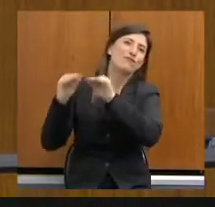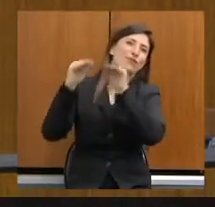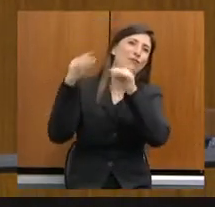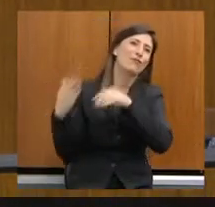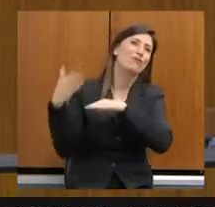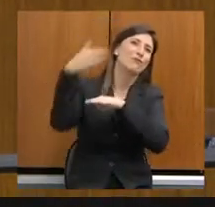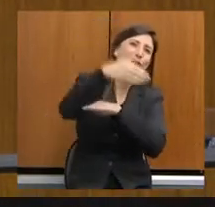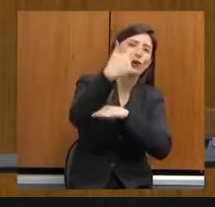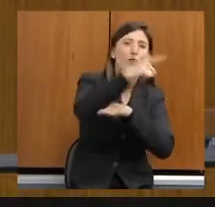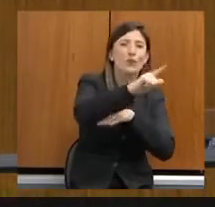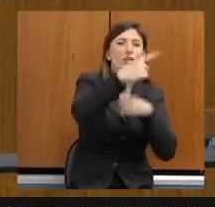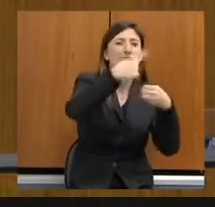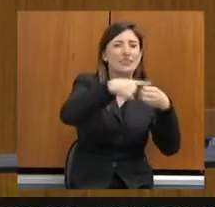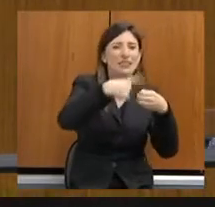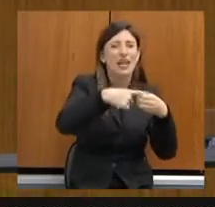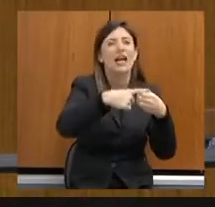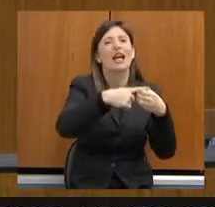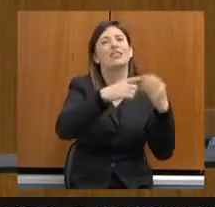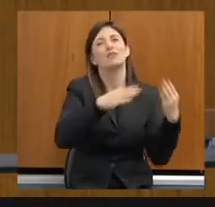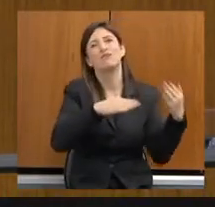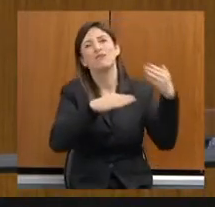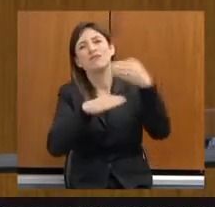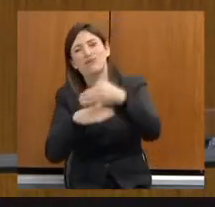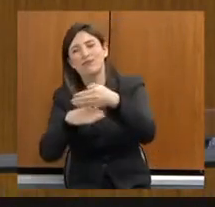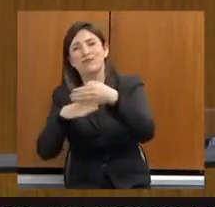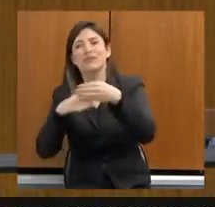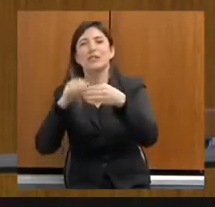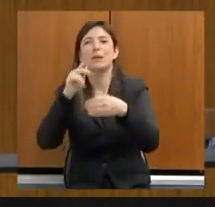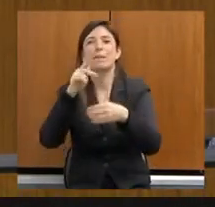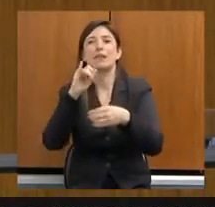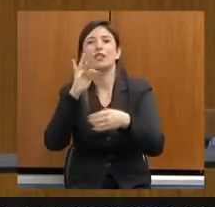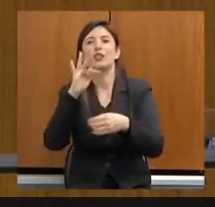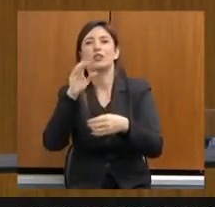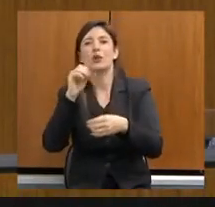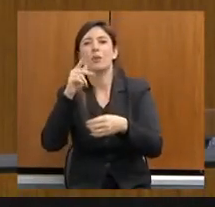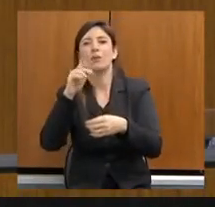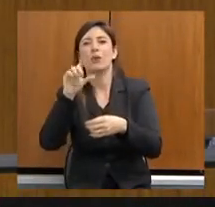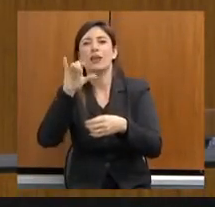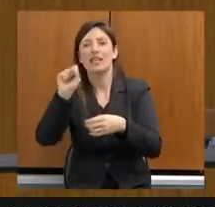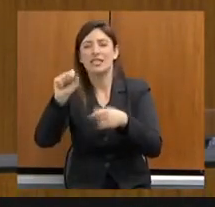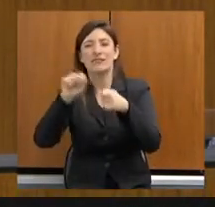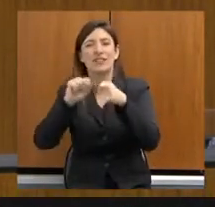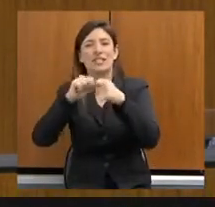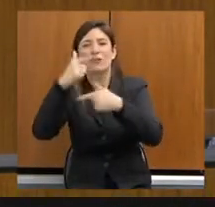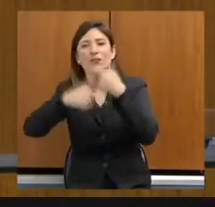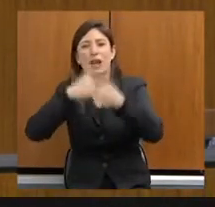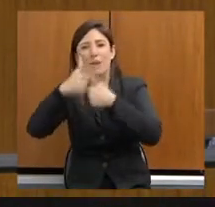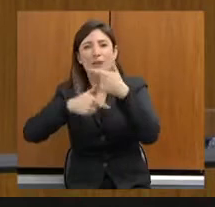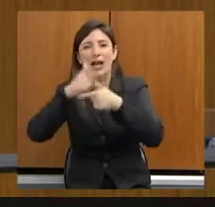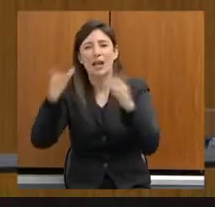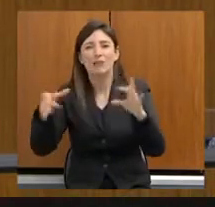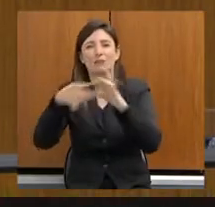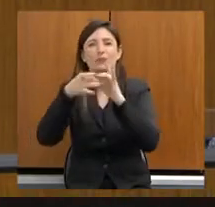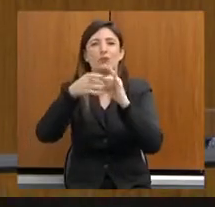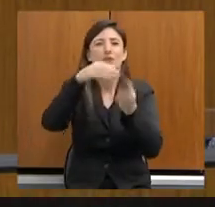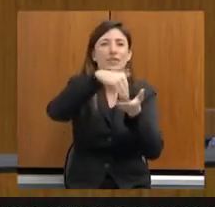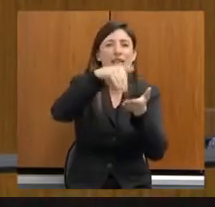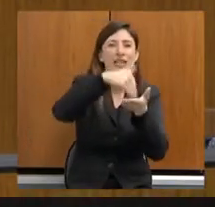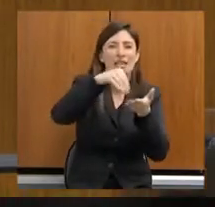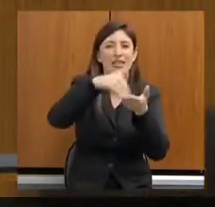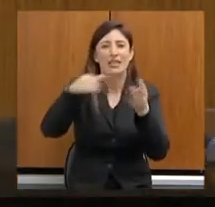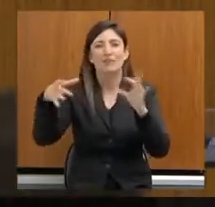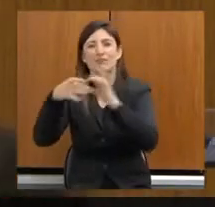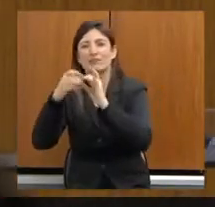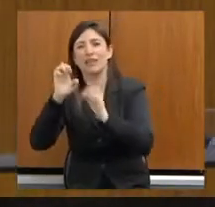na Air concluindo lá em Pintópolis com trabalho executado pela secretaria junto com himater